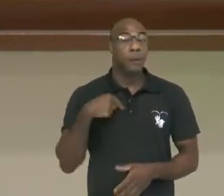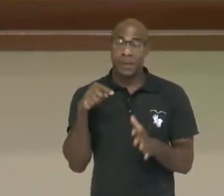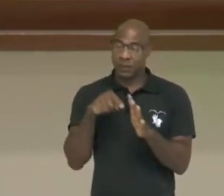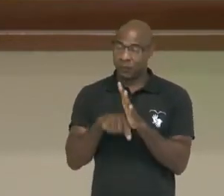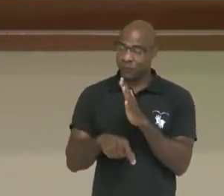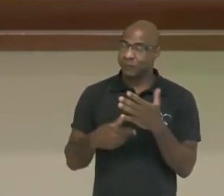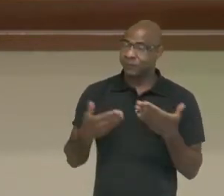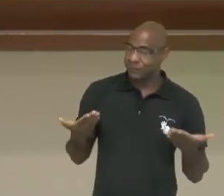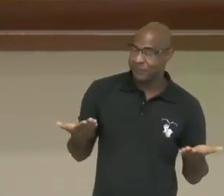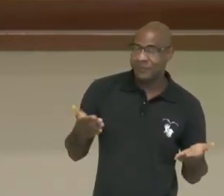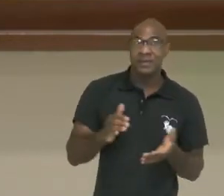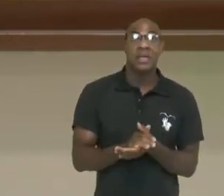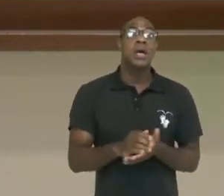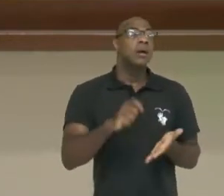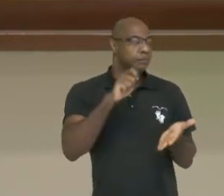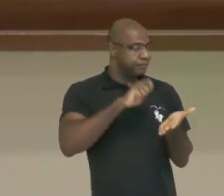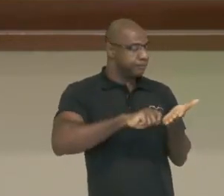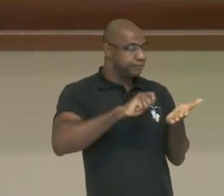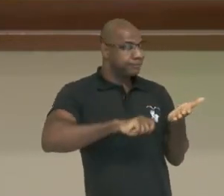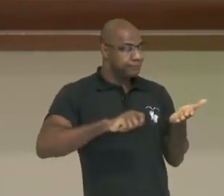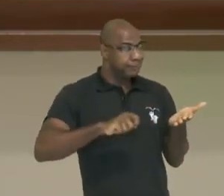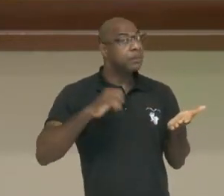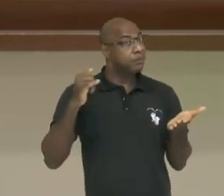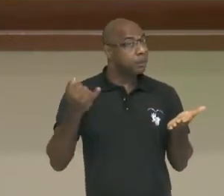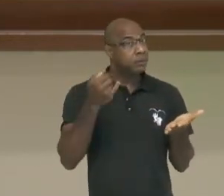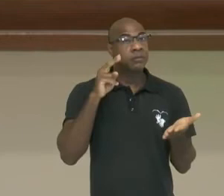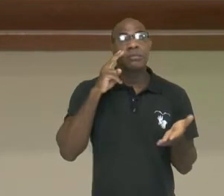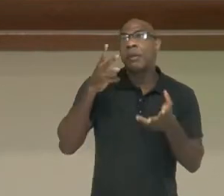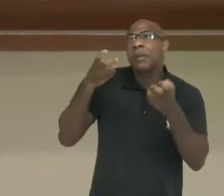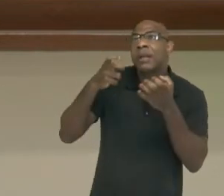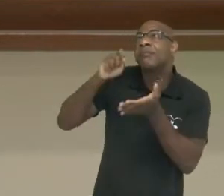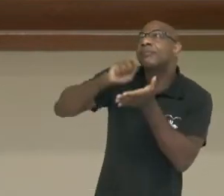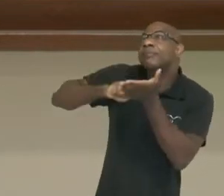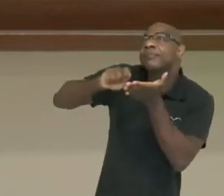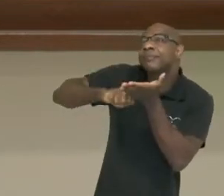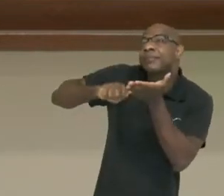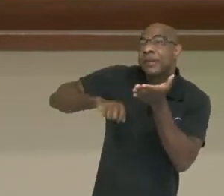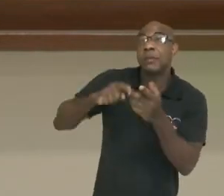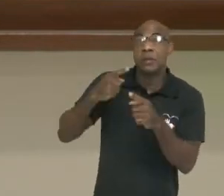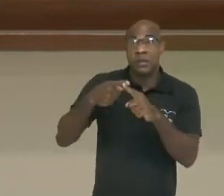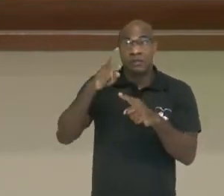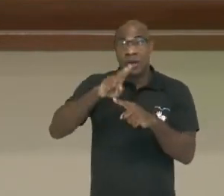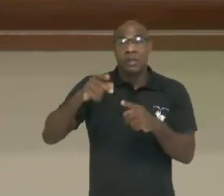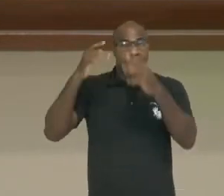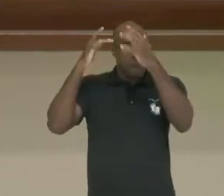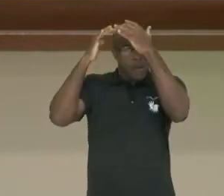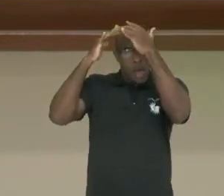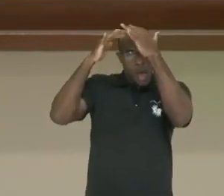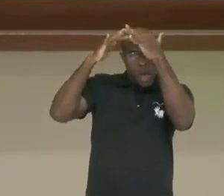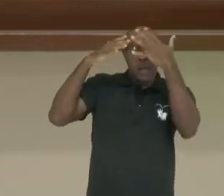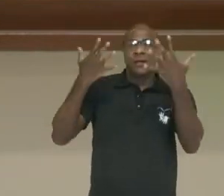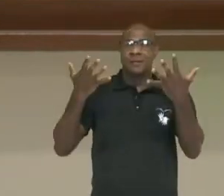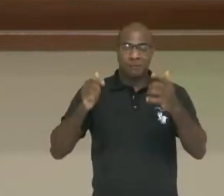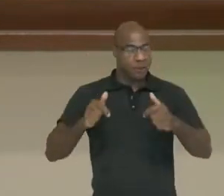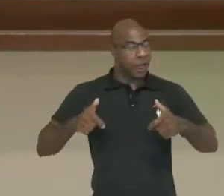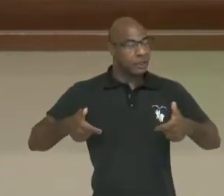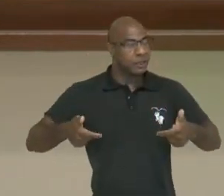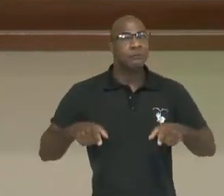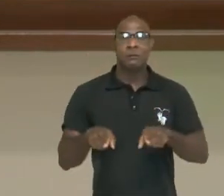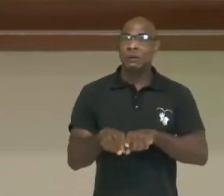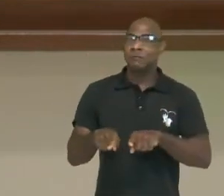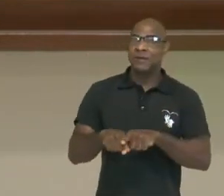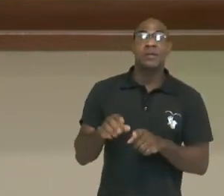retoma. E a anotação é importante, porque você vai utilizar outras partes do cérebro para colocar em ação, não